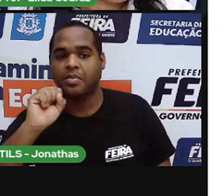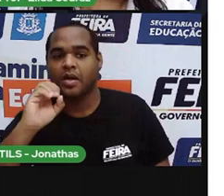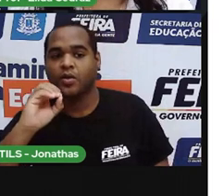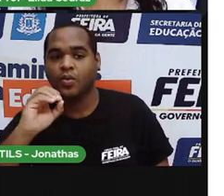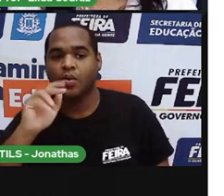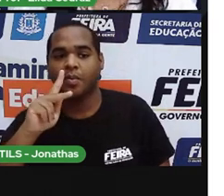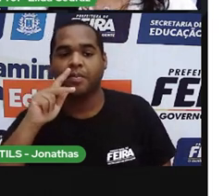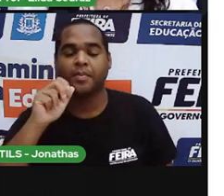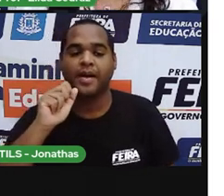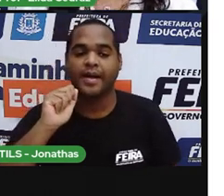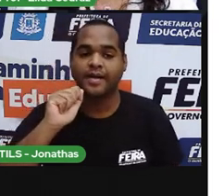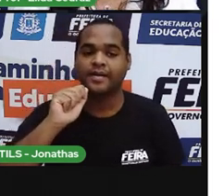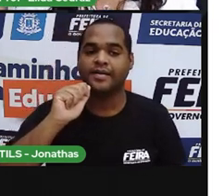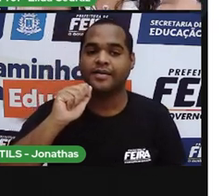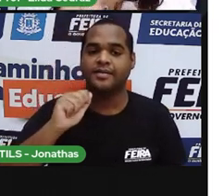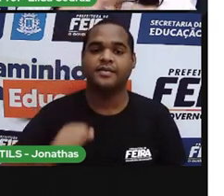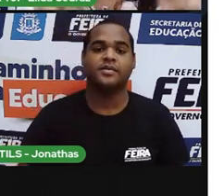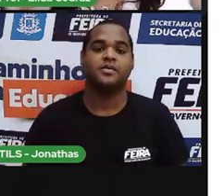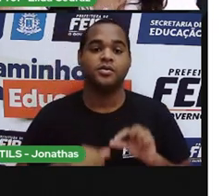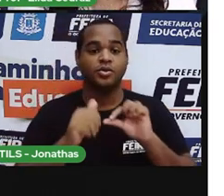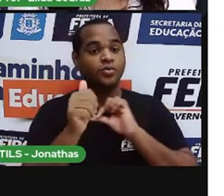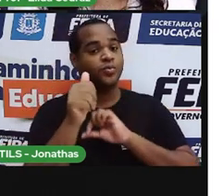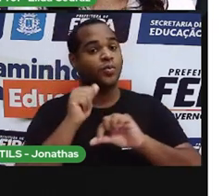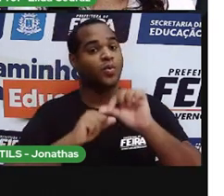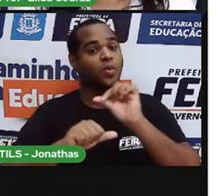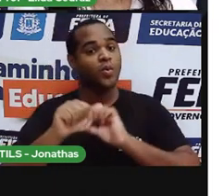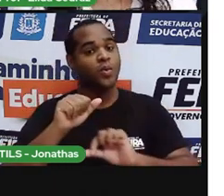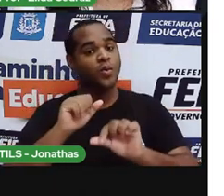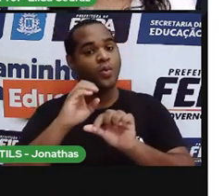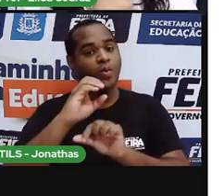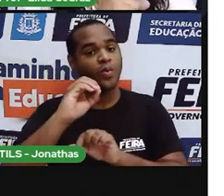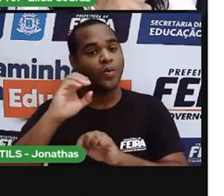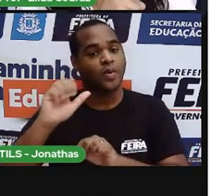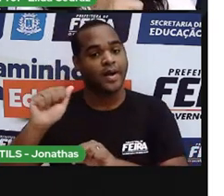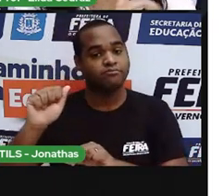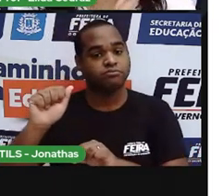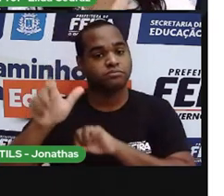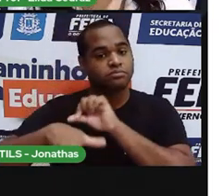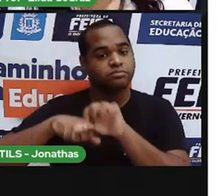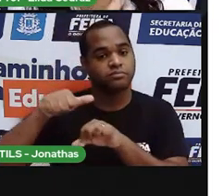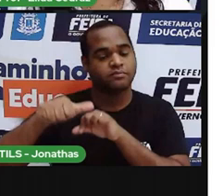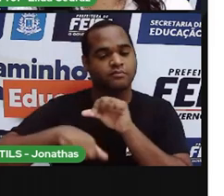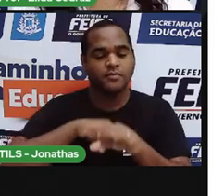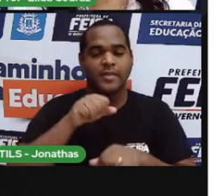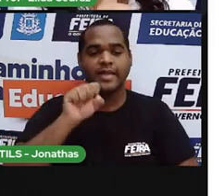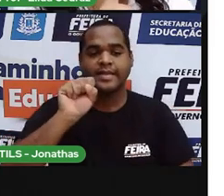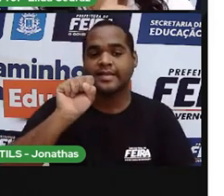Sopa. A Pro trocou as vogais de lugar. Sapo.